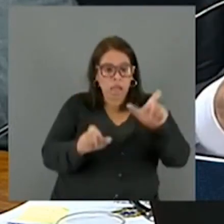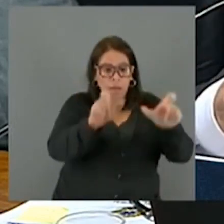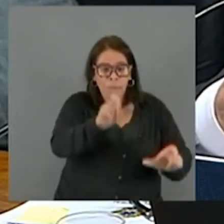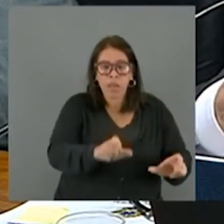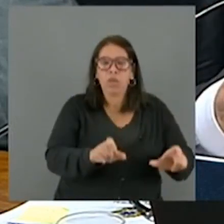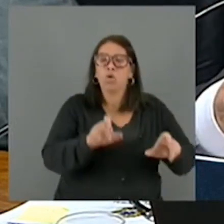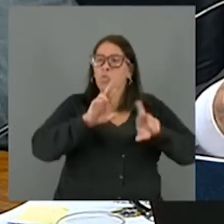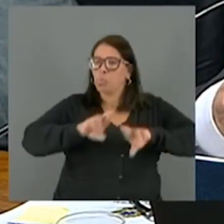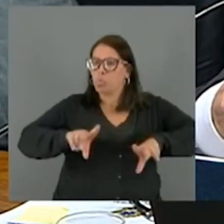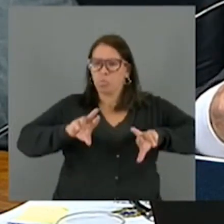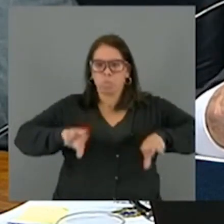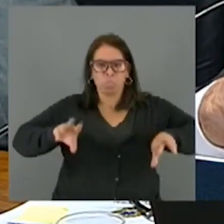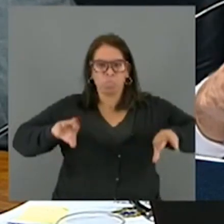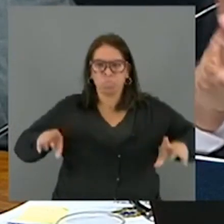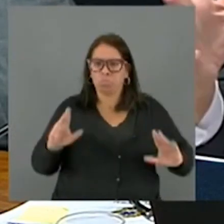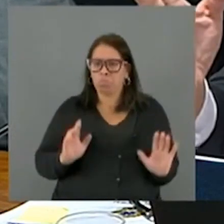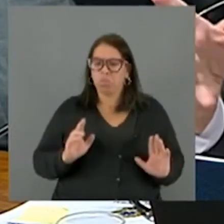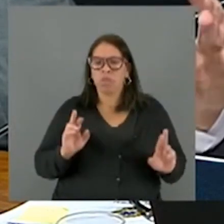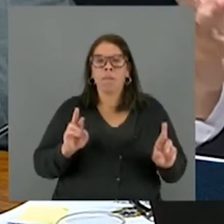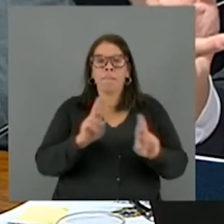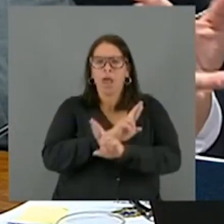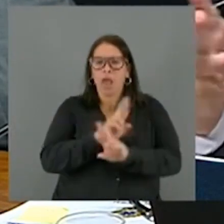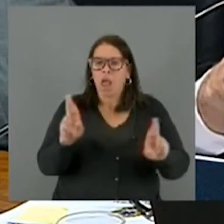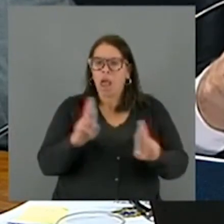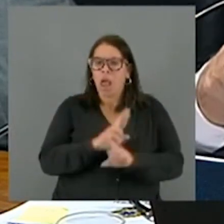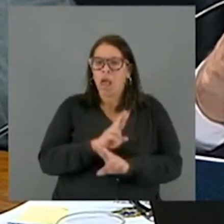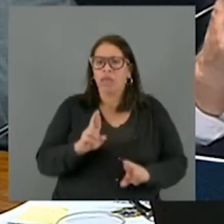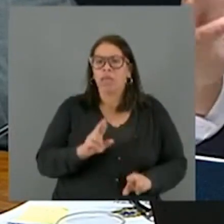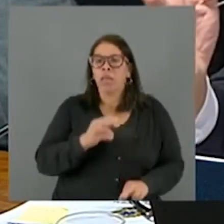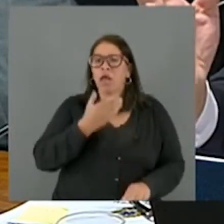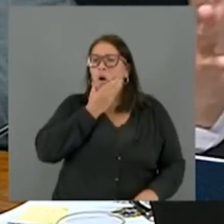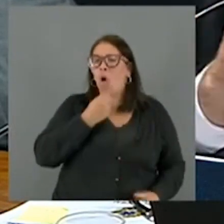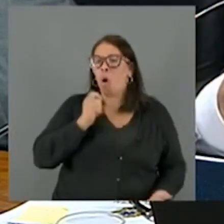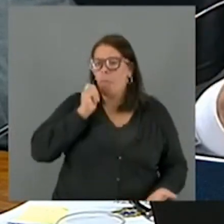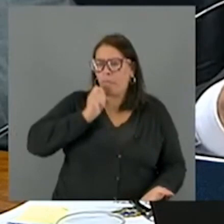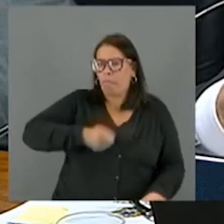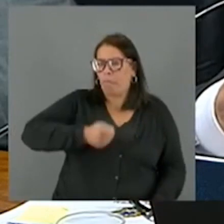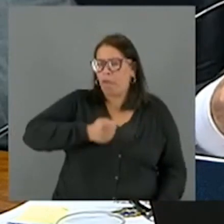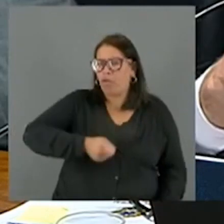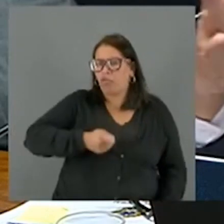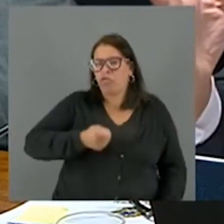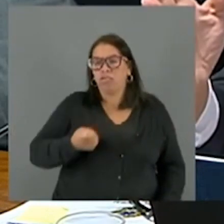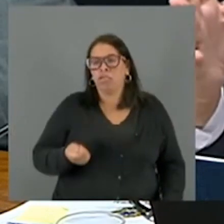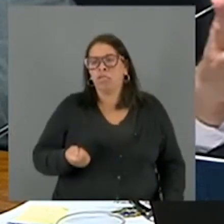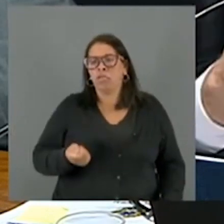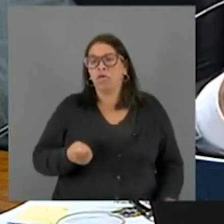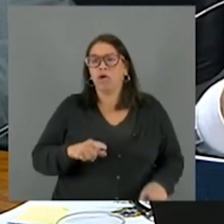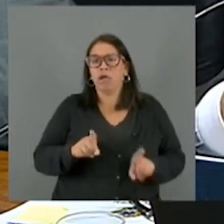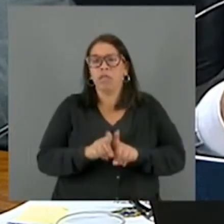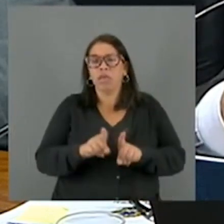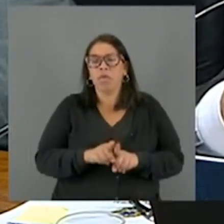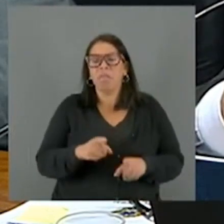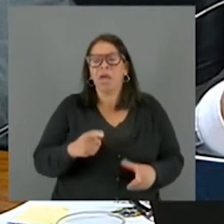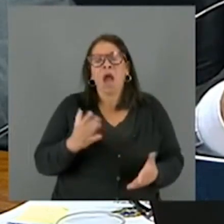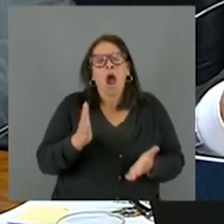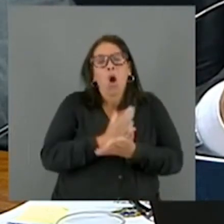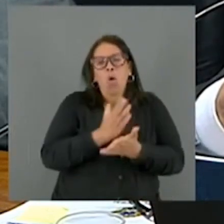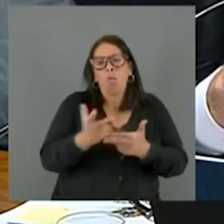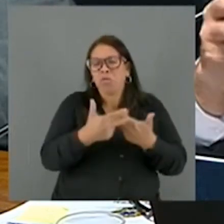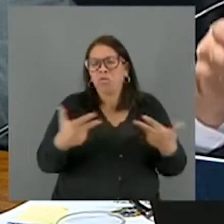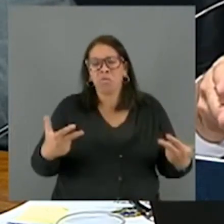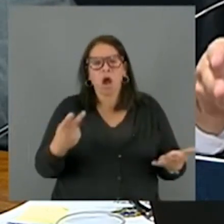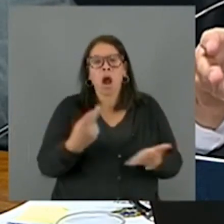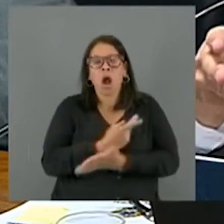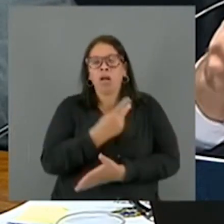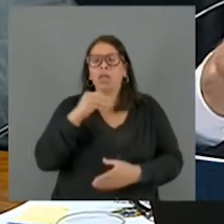Tribunal Federal, a Procuradoria-Geral da República afirmou que o senador Sérgio Moro, abre aspas, não se retratou